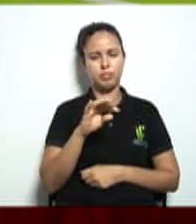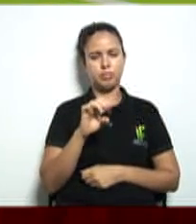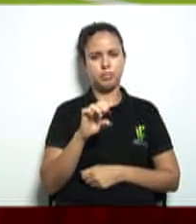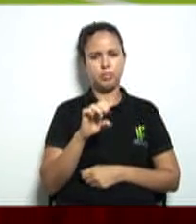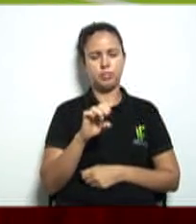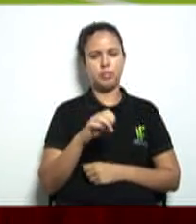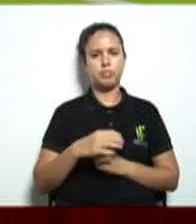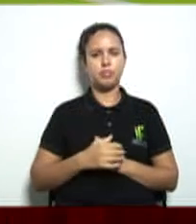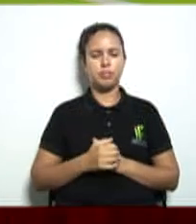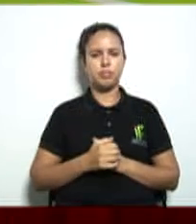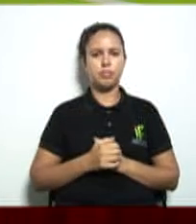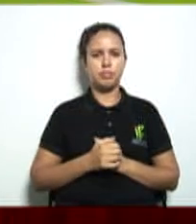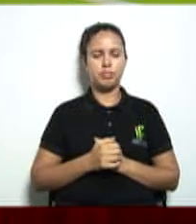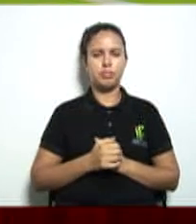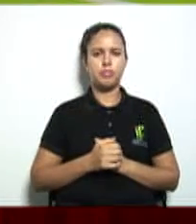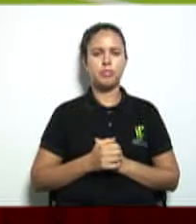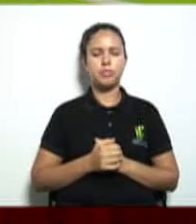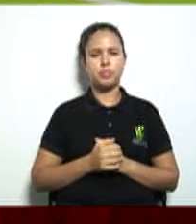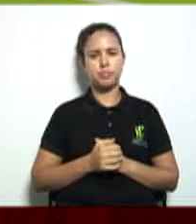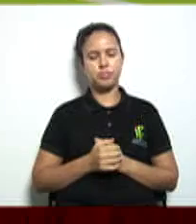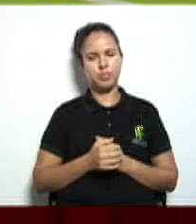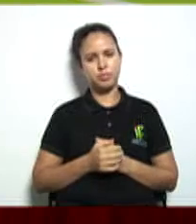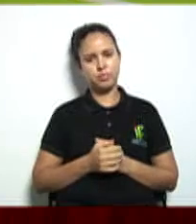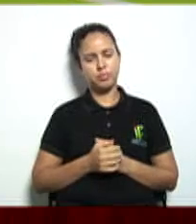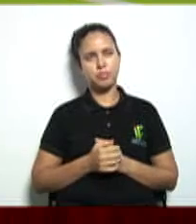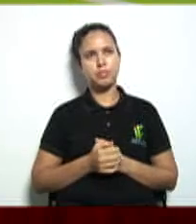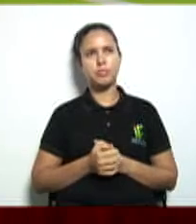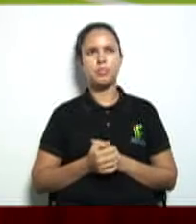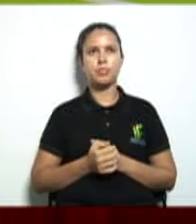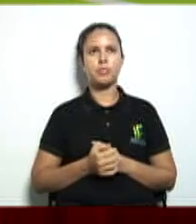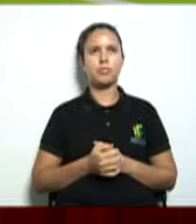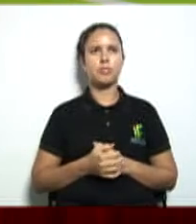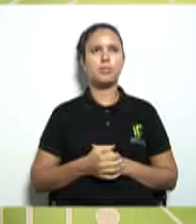dizer para vocês as palavras finais do nosso encontro de hoje.